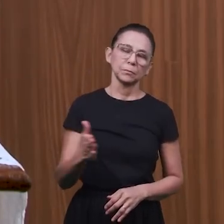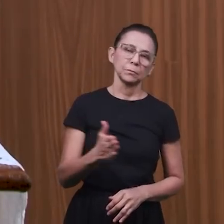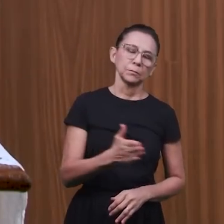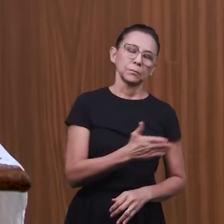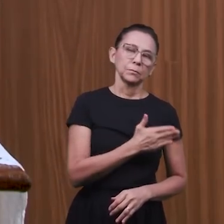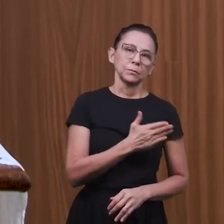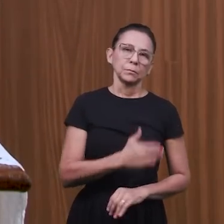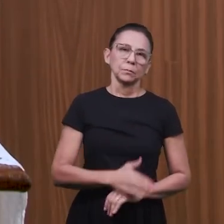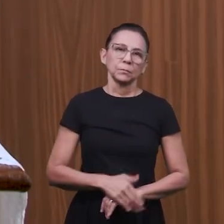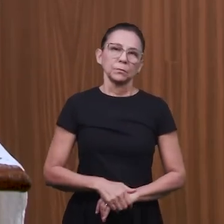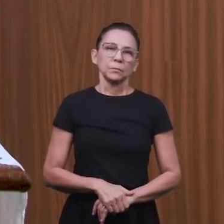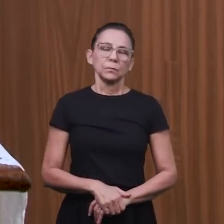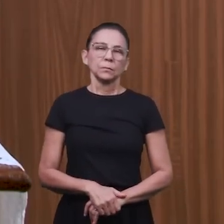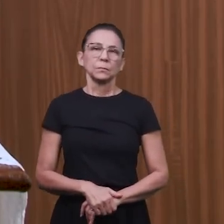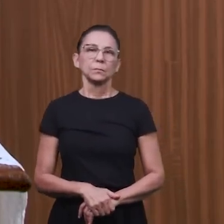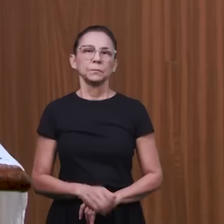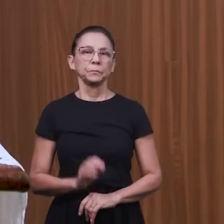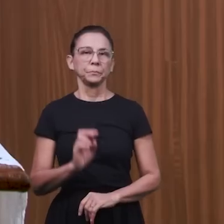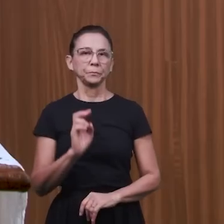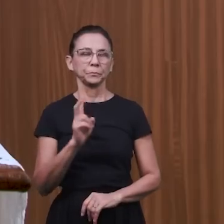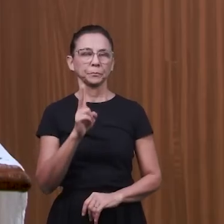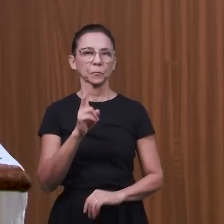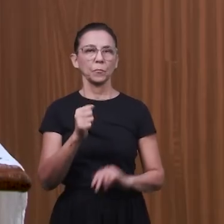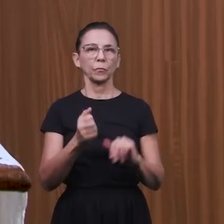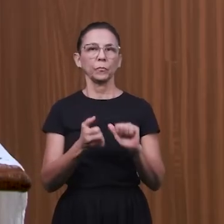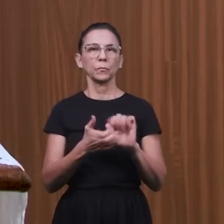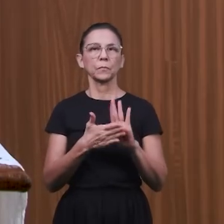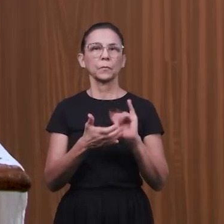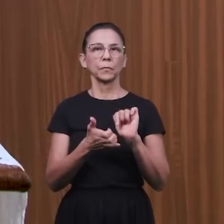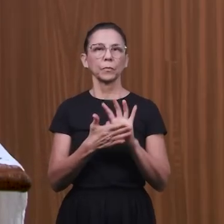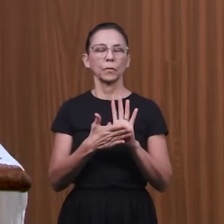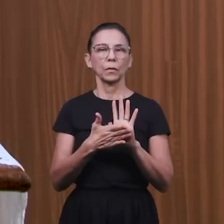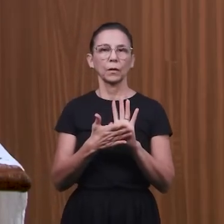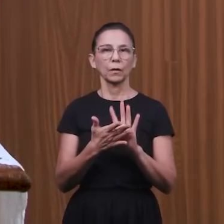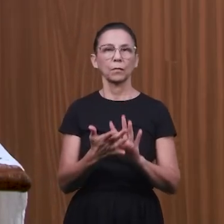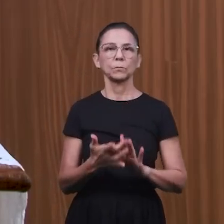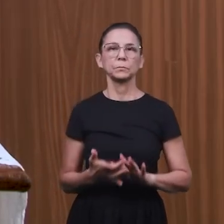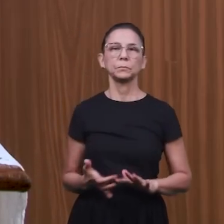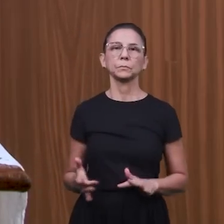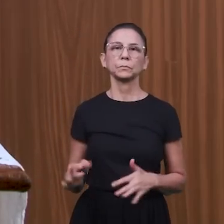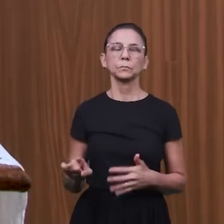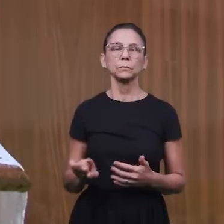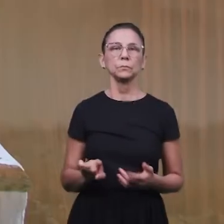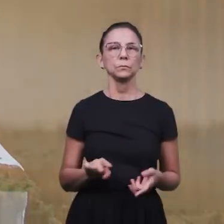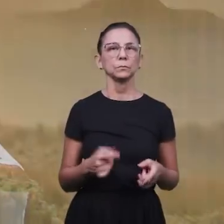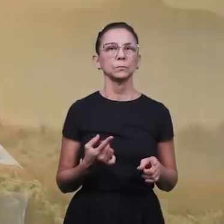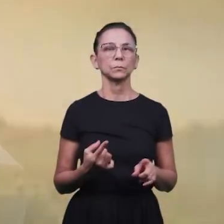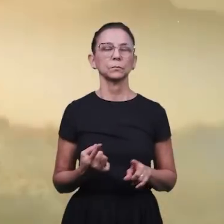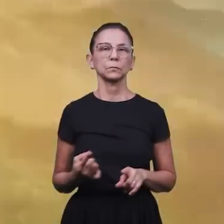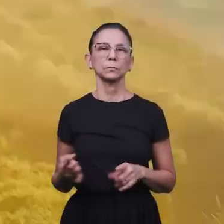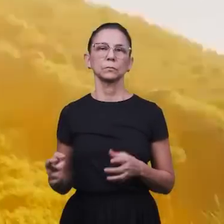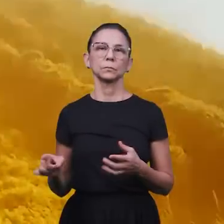bendito o nome do nosso Deus. Vamos adorar, vamos louvar ao Senhor com um hino nesta hora.